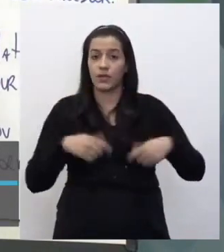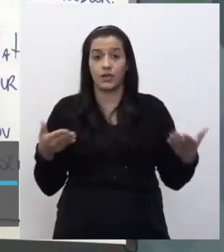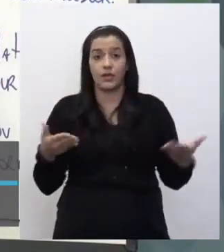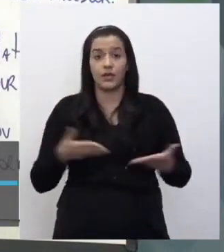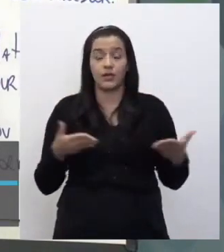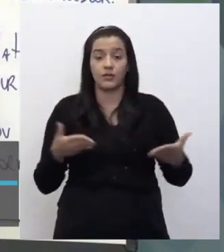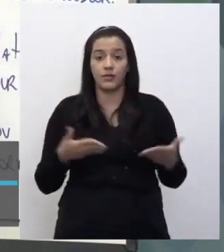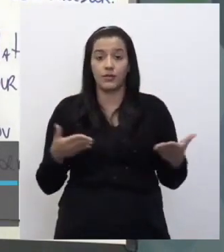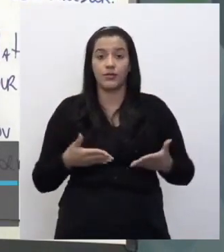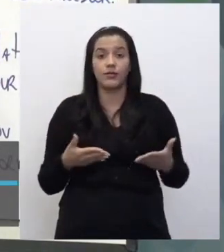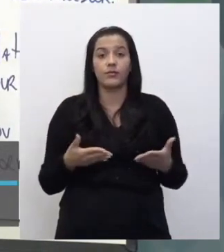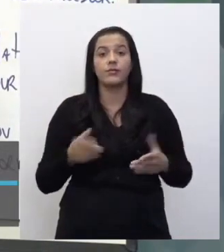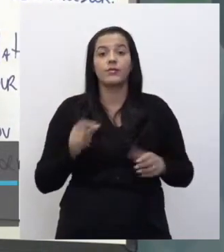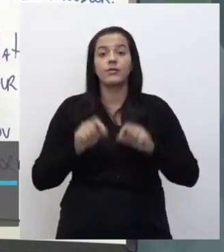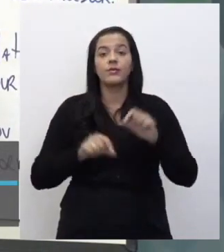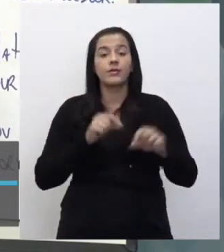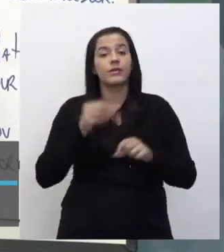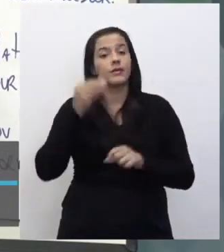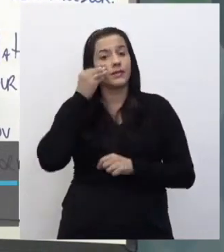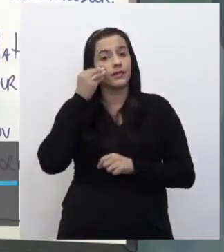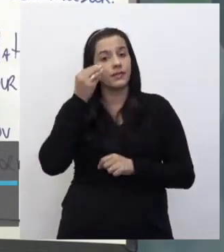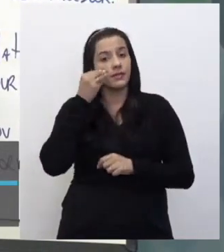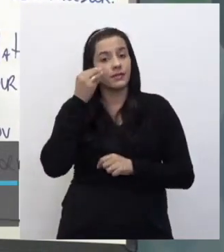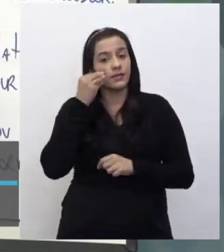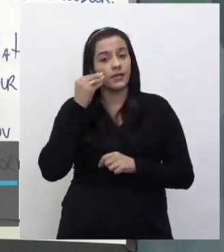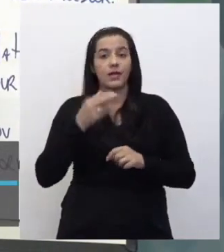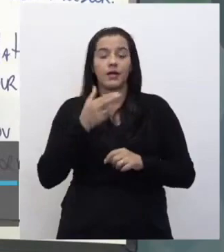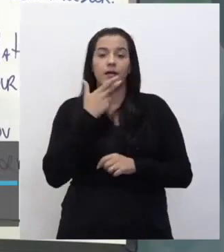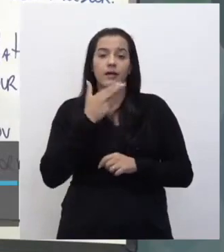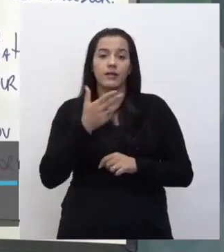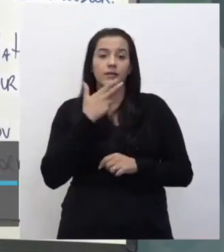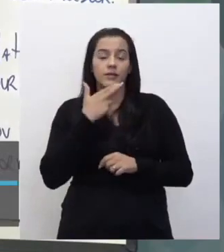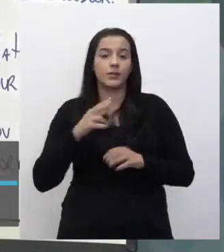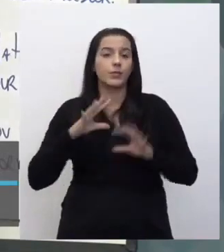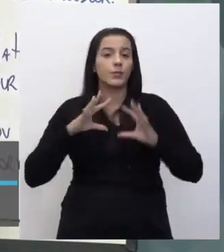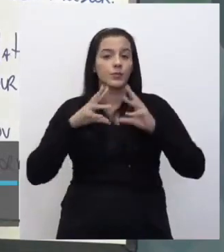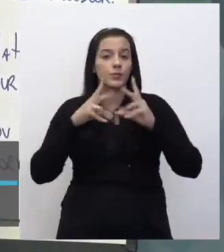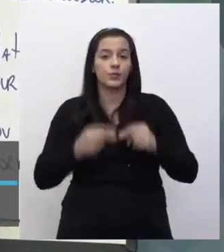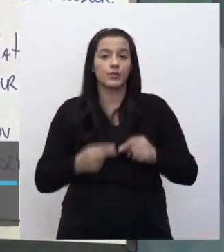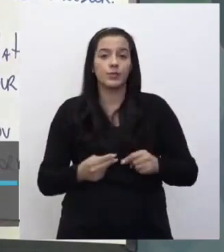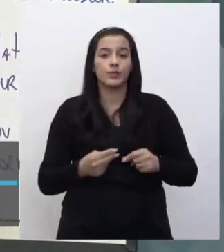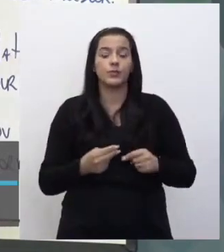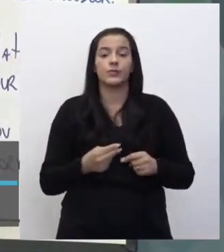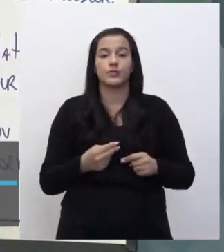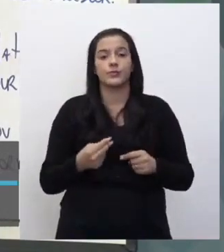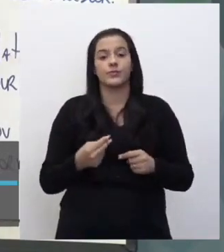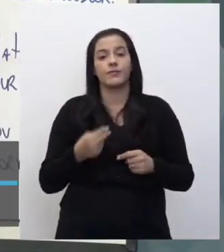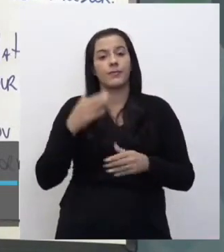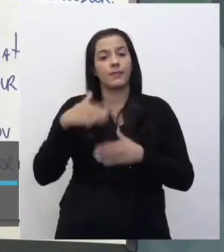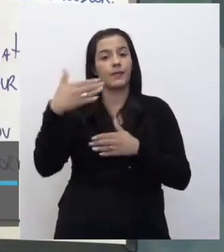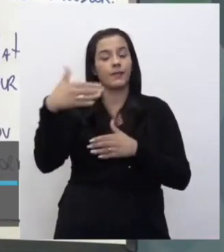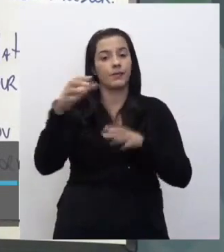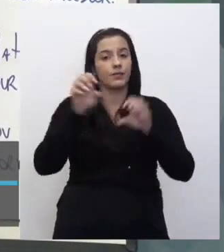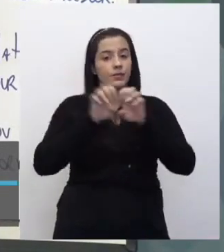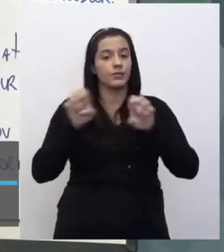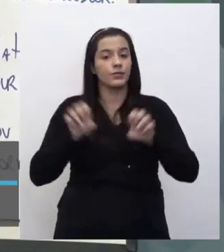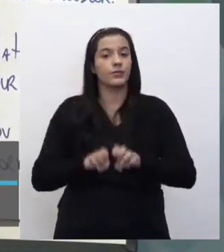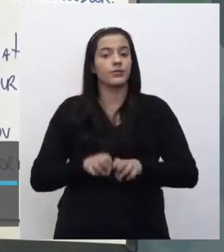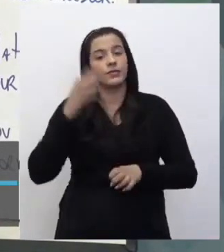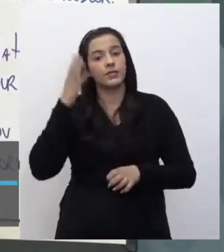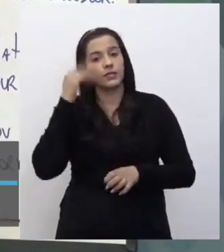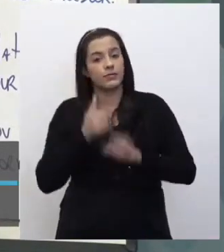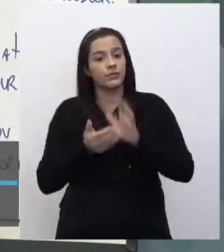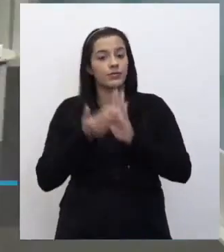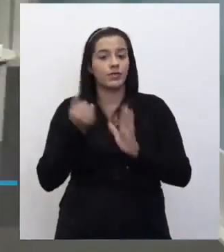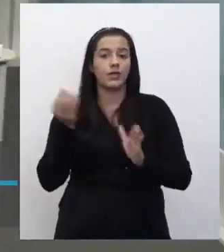momento é o momento da gente tentar construir a língua com todas as suas partes, porque na hora de desconstruir lá na frente, eu vou saber exatamente o que eu posso tirar,